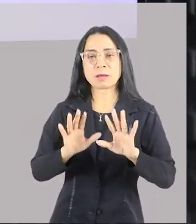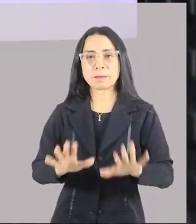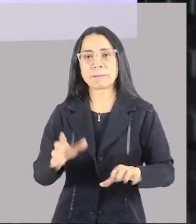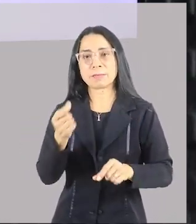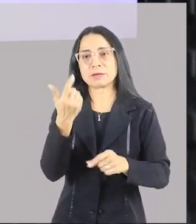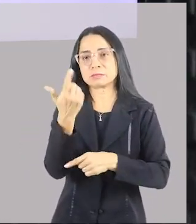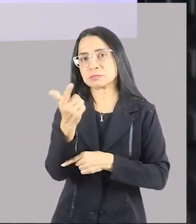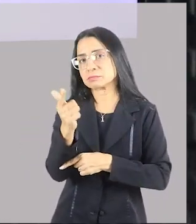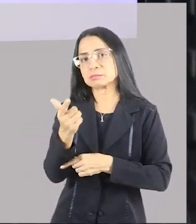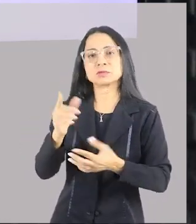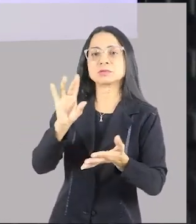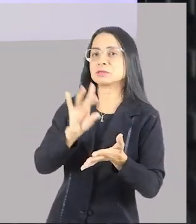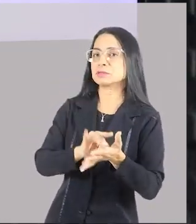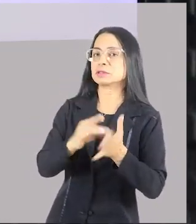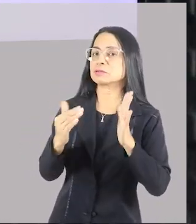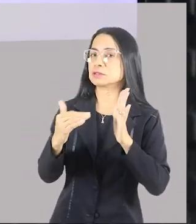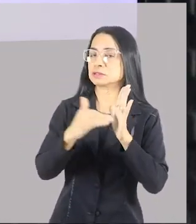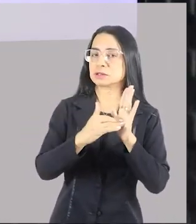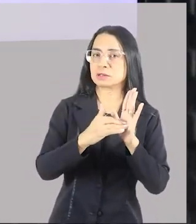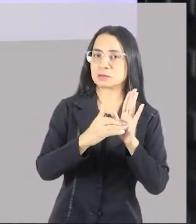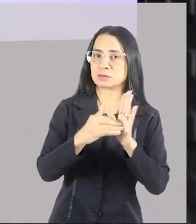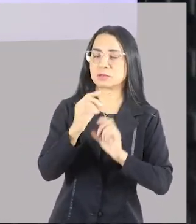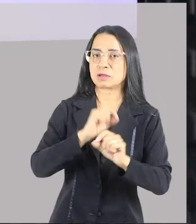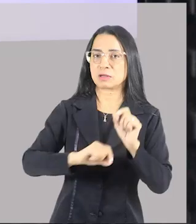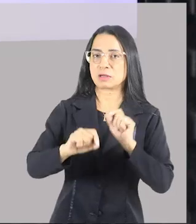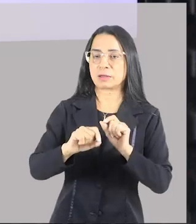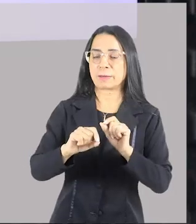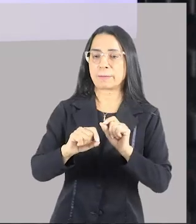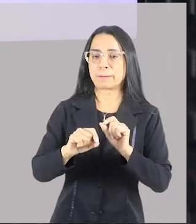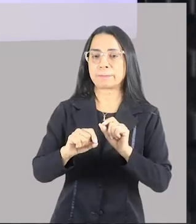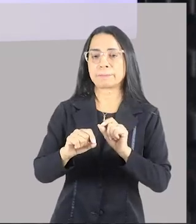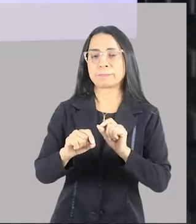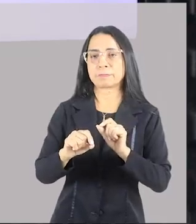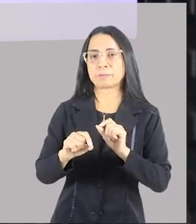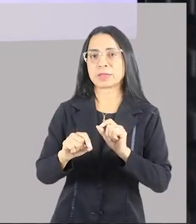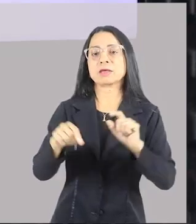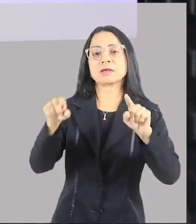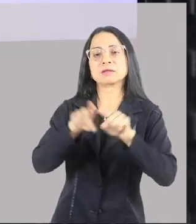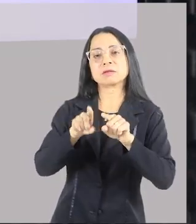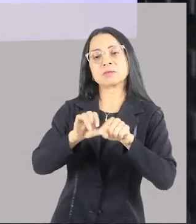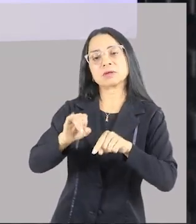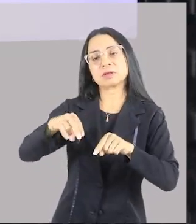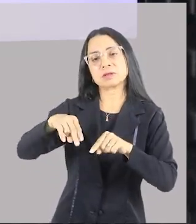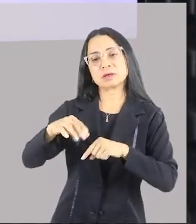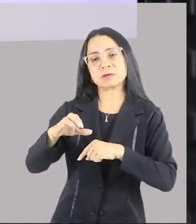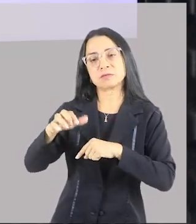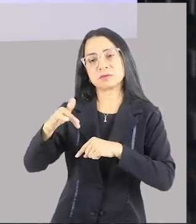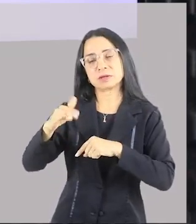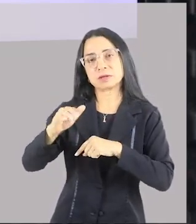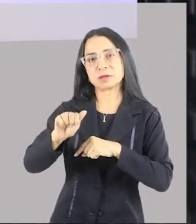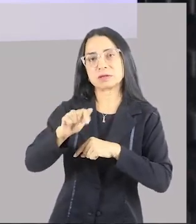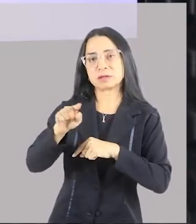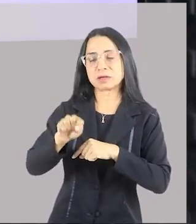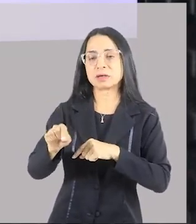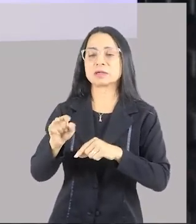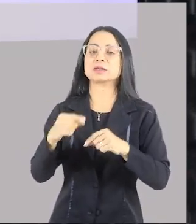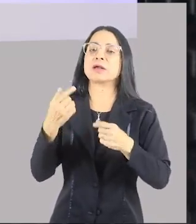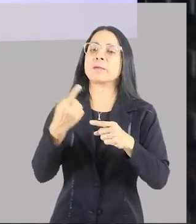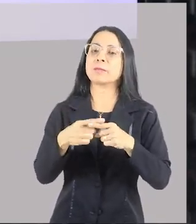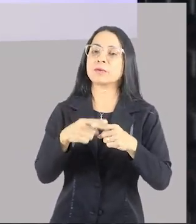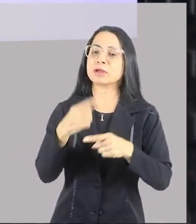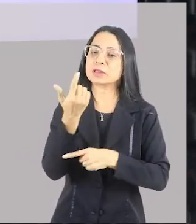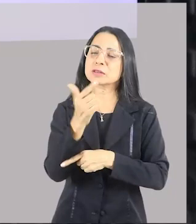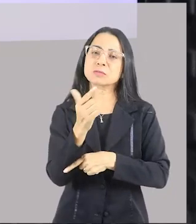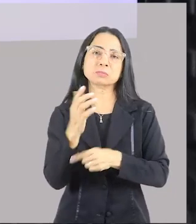inválido porque ele não cumpre os requisitos de legalidade e ele é ineficaz porque ele não pode gerar